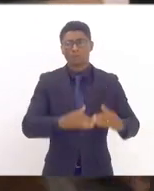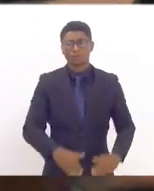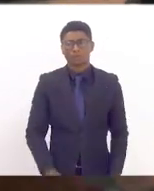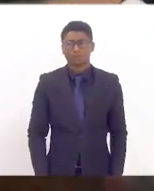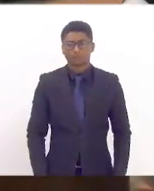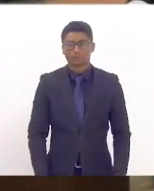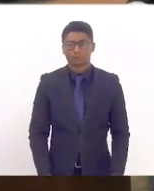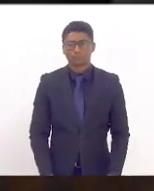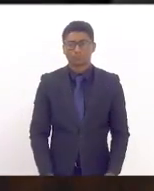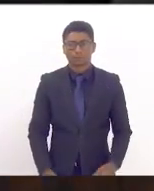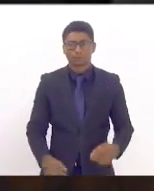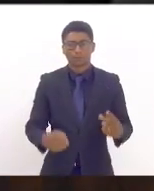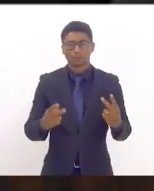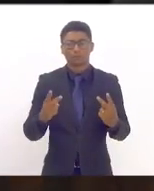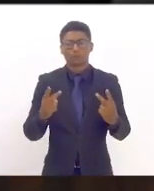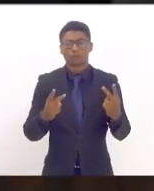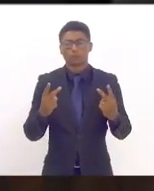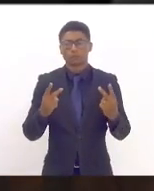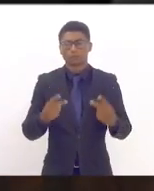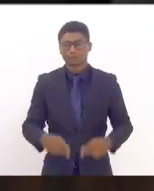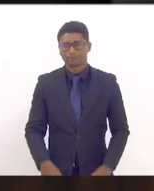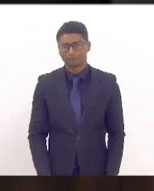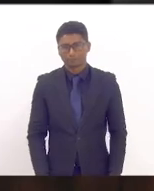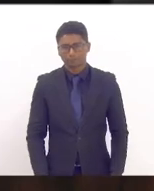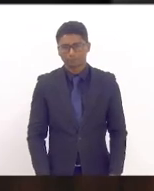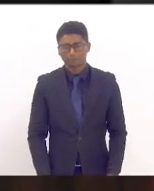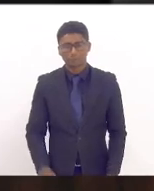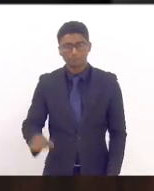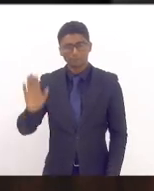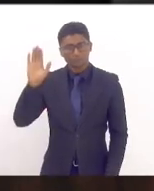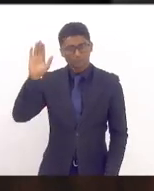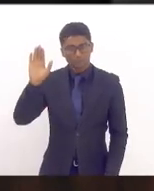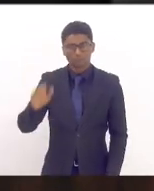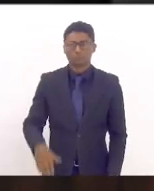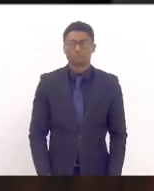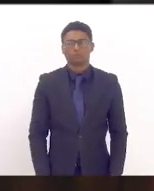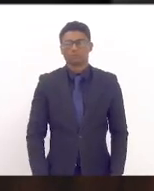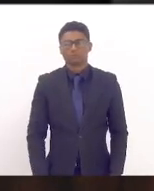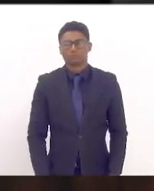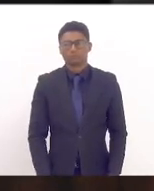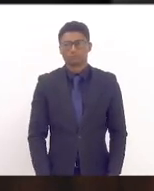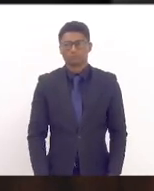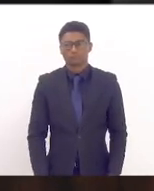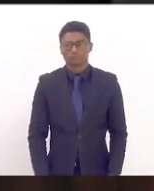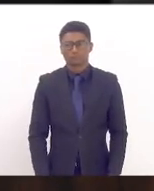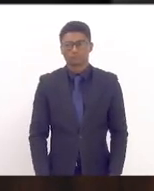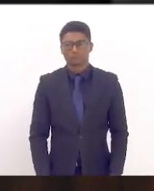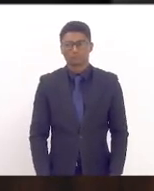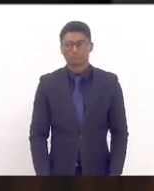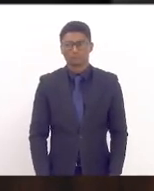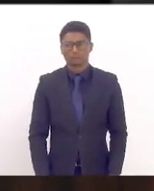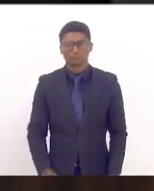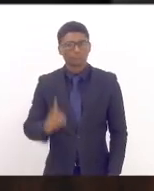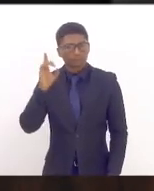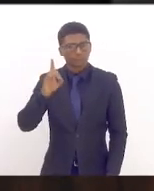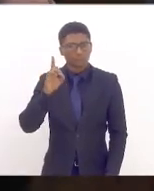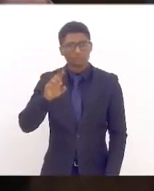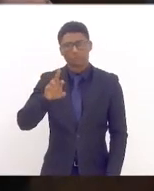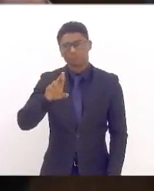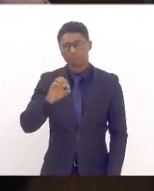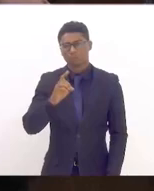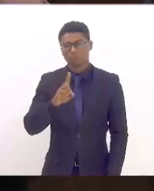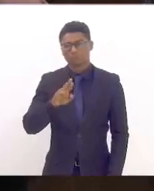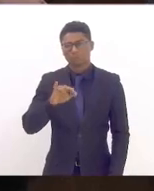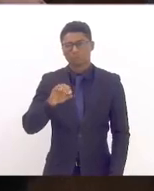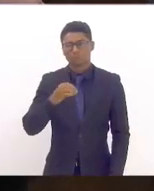dois a dois Presidente uma questão de ordem estão de ordem Deputado relator da matéria Rodrigo Amorim pedia